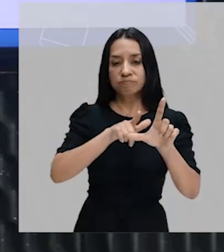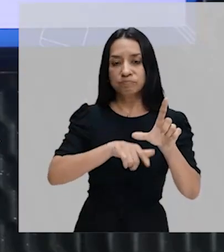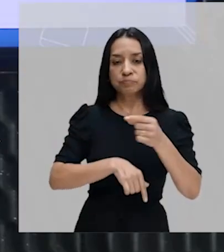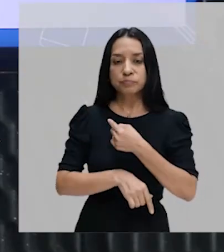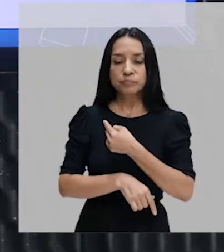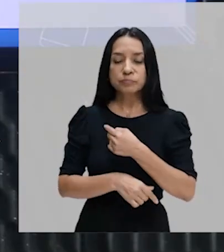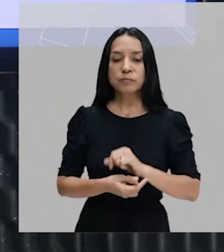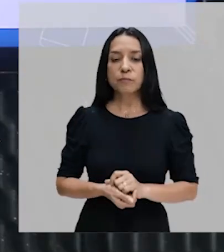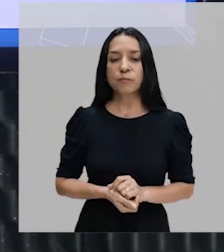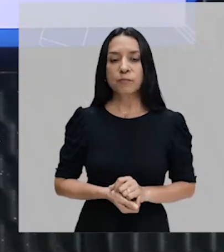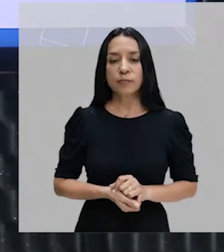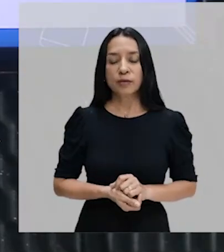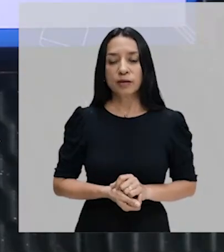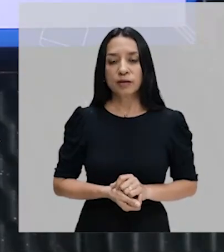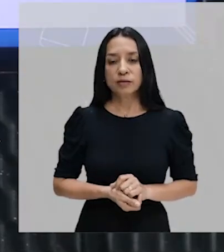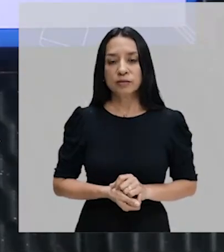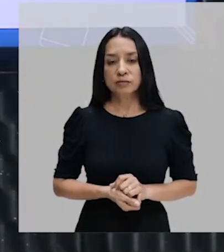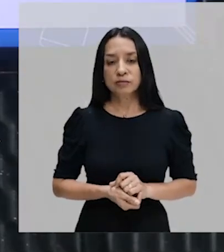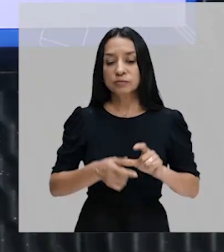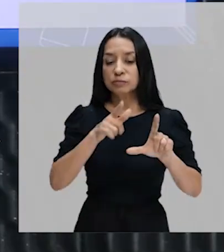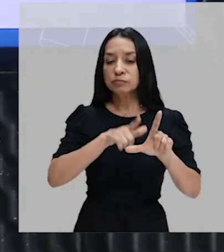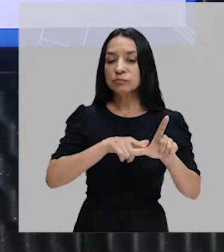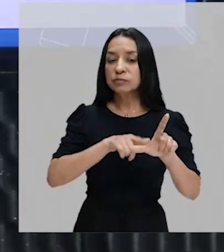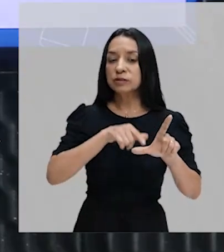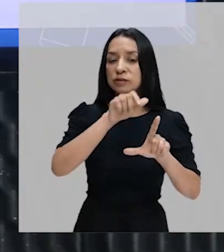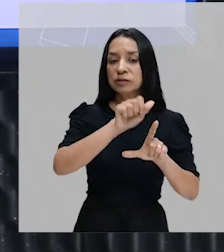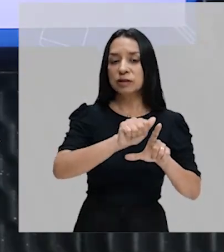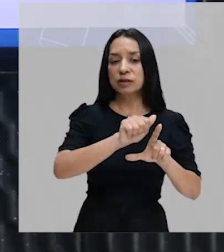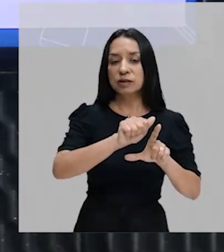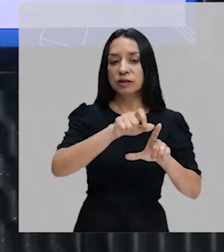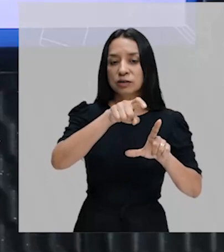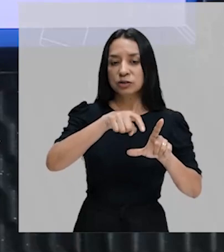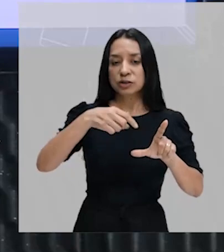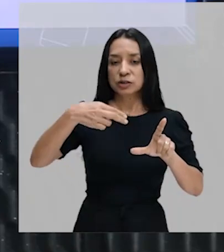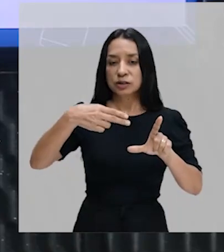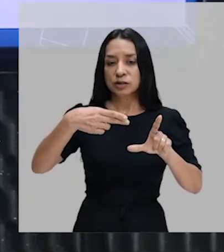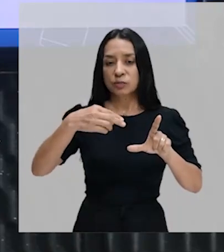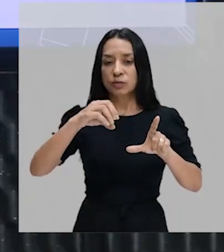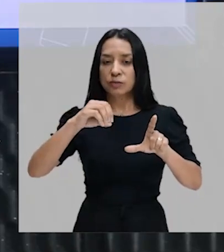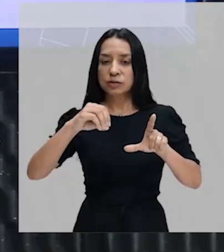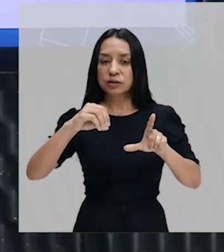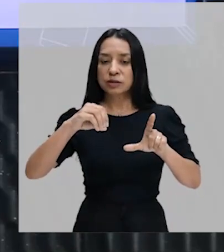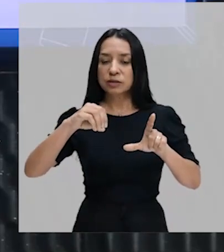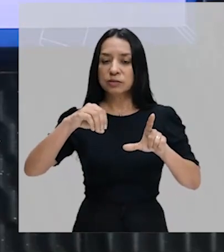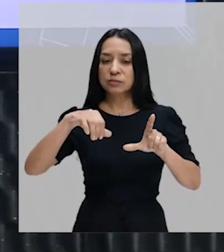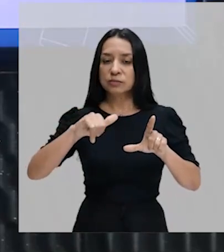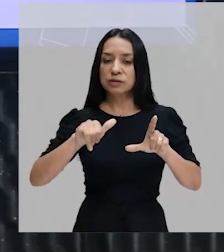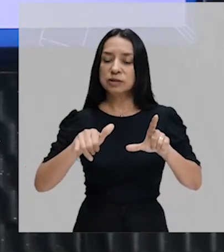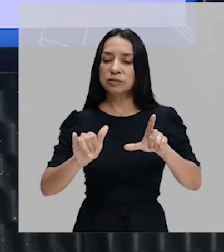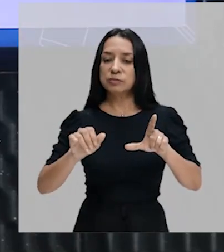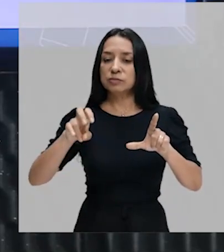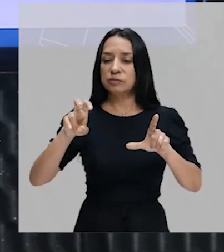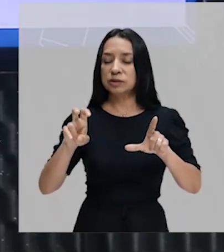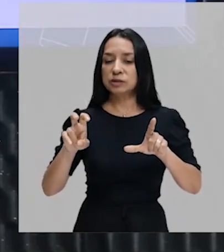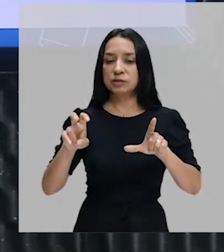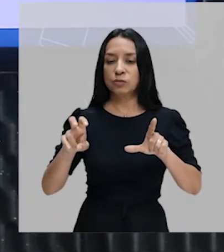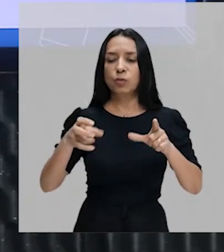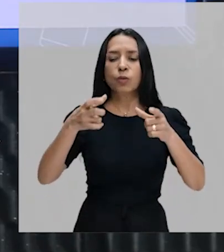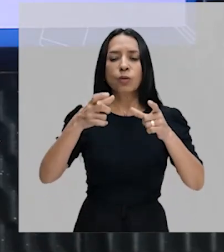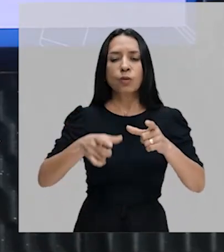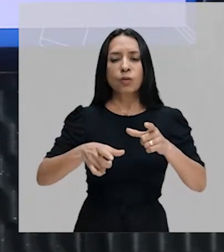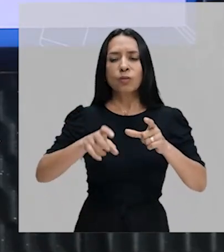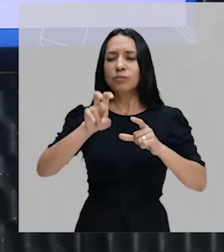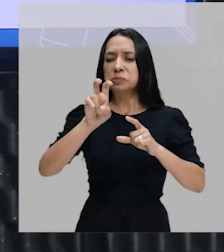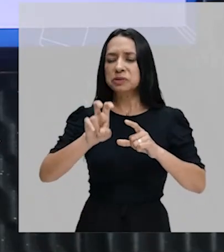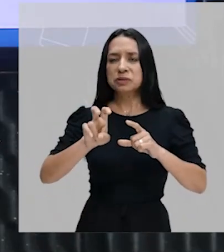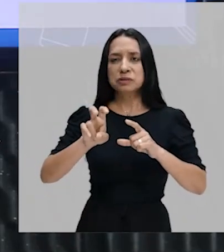letra. Olha a primeira letra. Na primeira letra, ele disse que x é 0 e y é 5. A gente olha e pensa, meu Deus, onde é que está esse 5 que